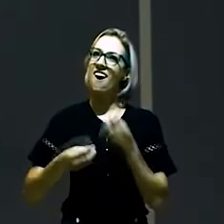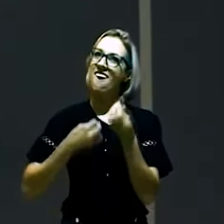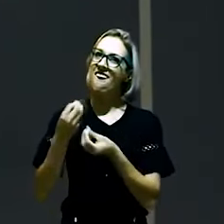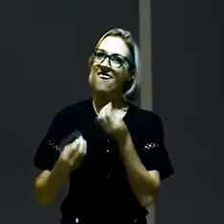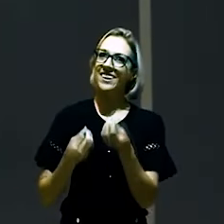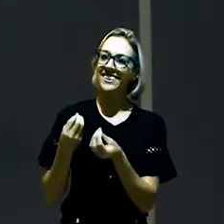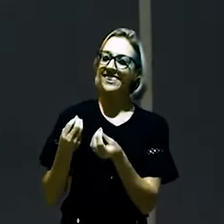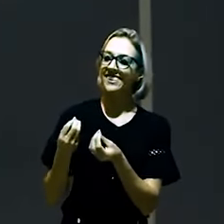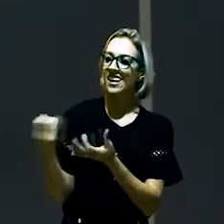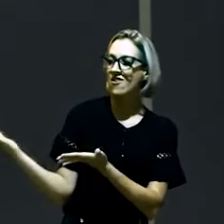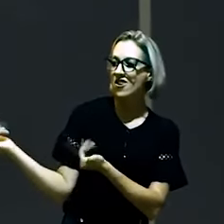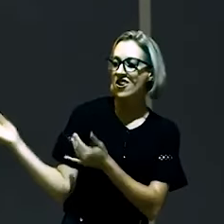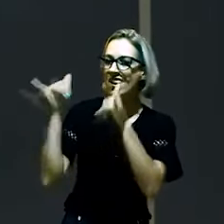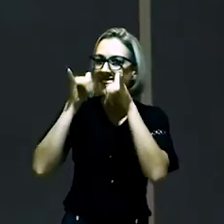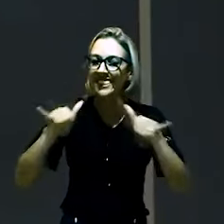otário.